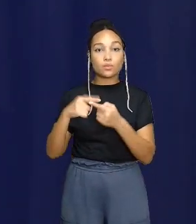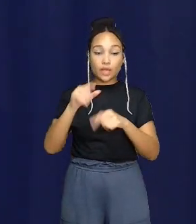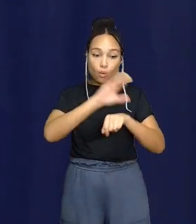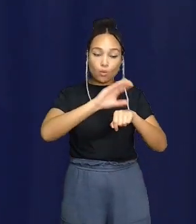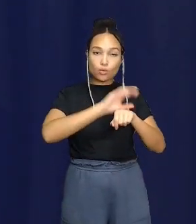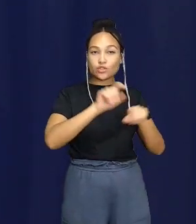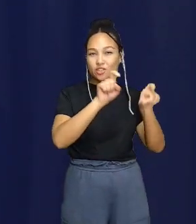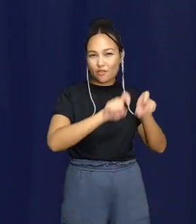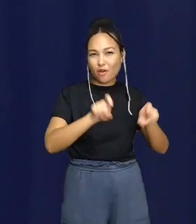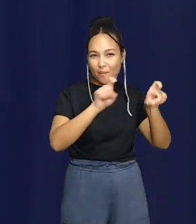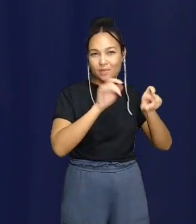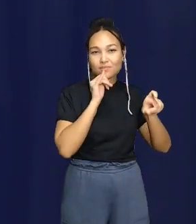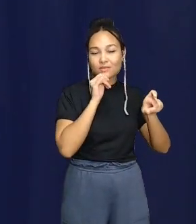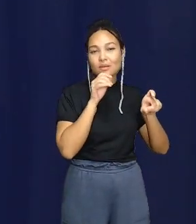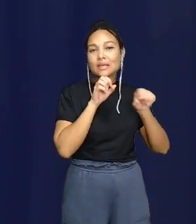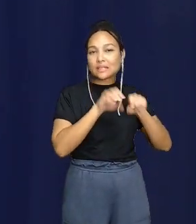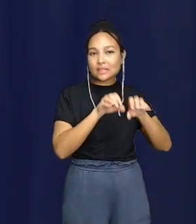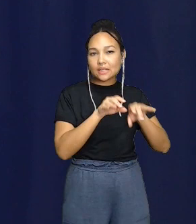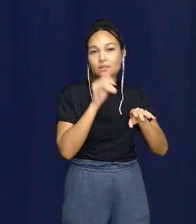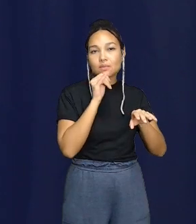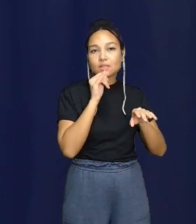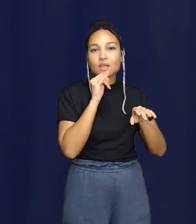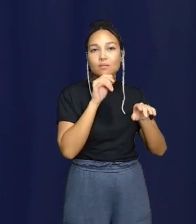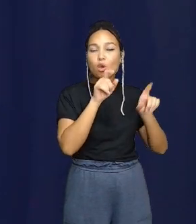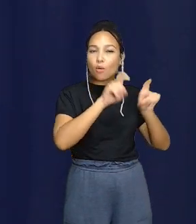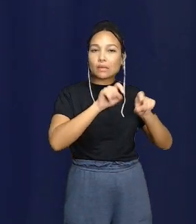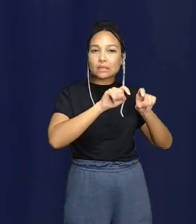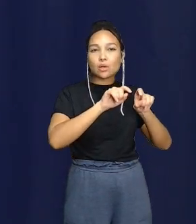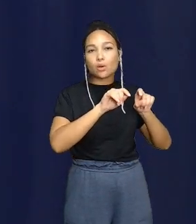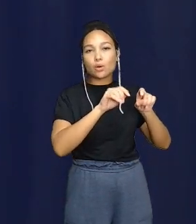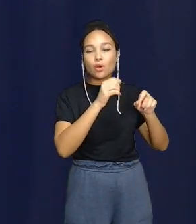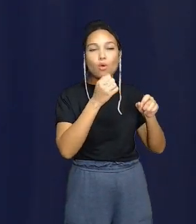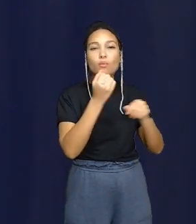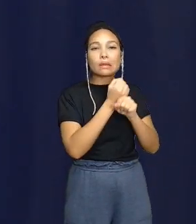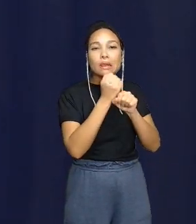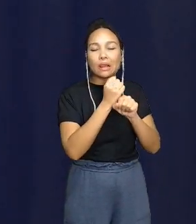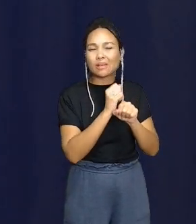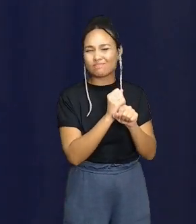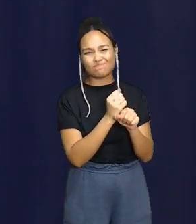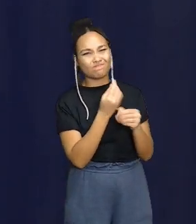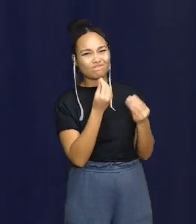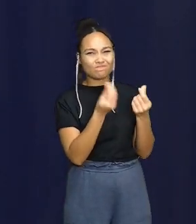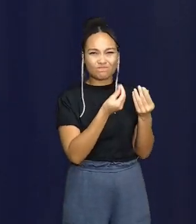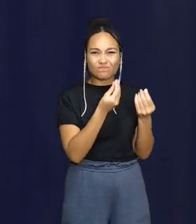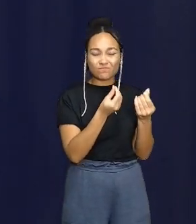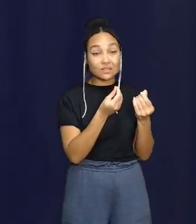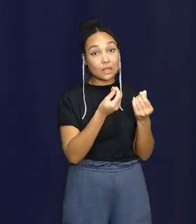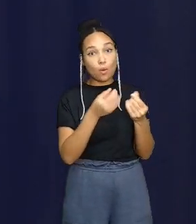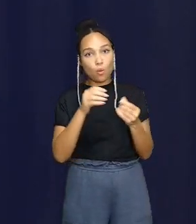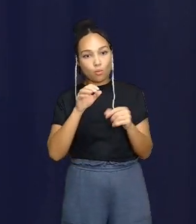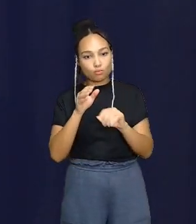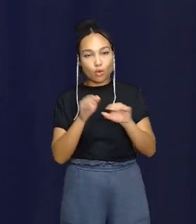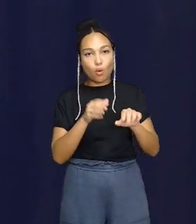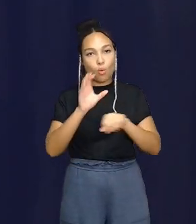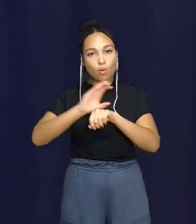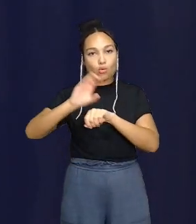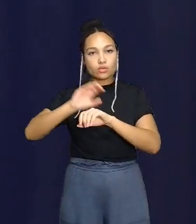que ensina a montar e desmontar computador já não faz mais sentido, né? Então o curso de ciência de dados ele traz muito essa pegada